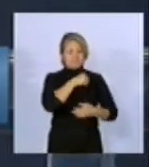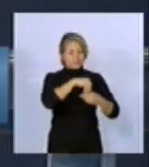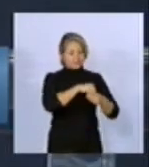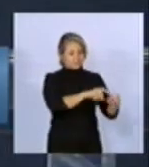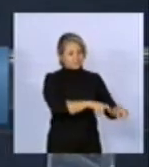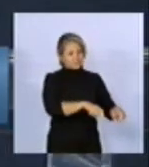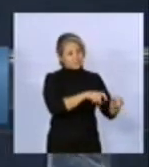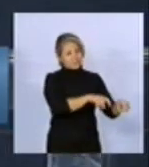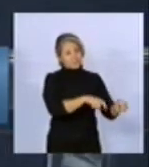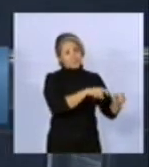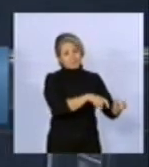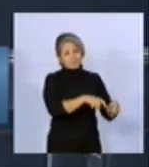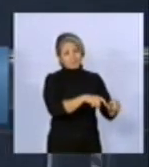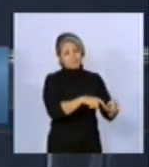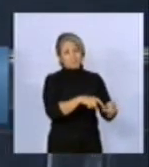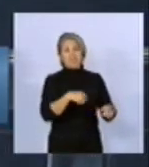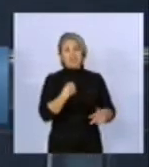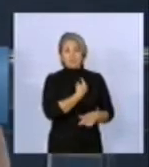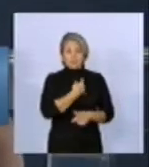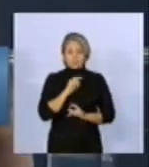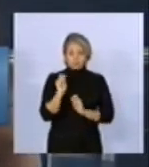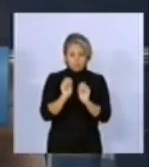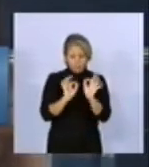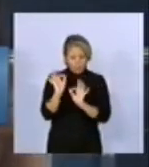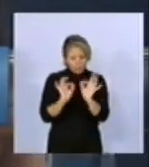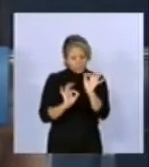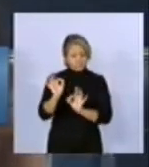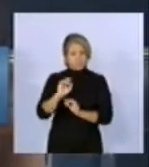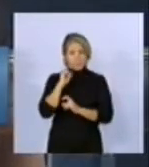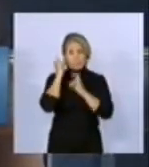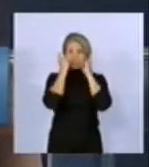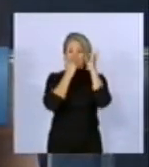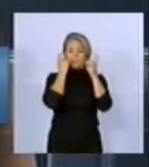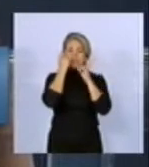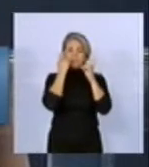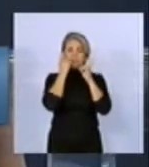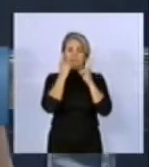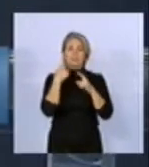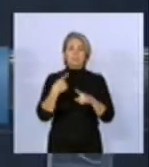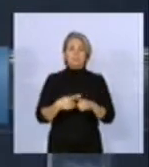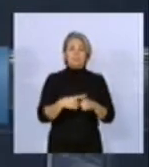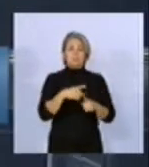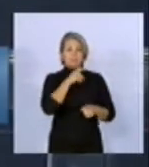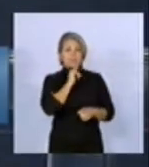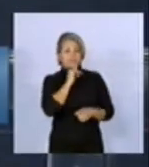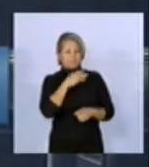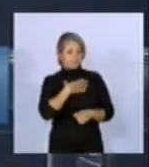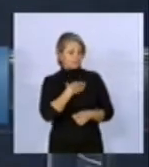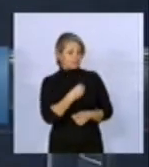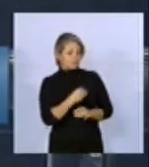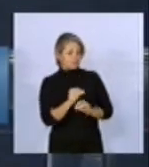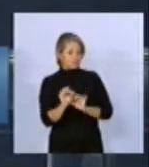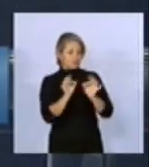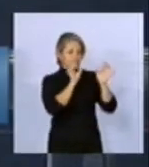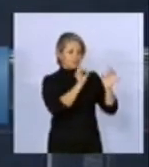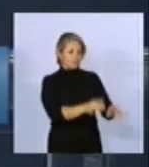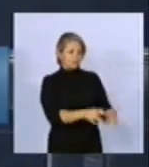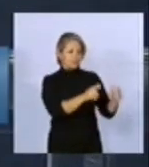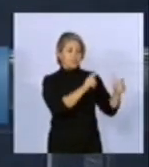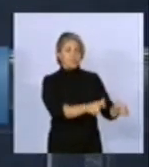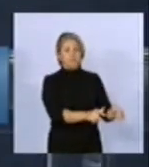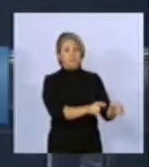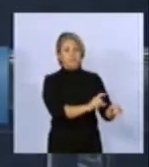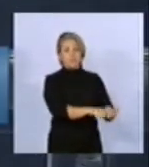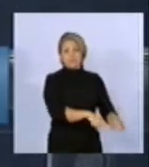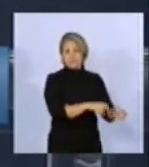campo isso com organização do se preocupa muito porque veja os seus filhos estão fora do Campo